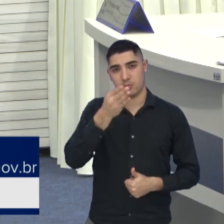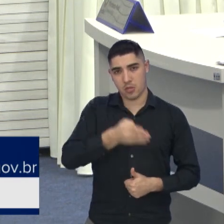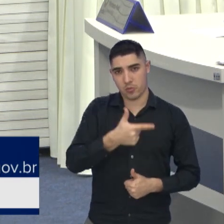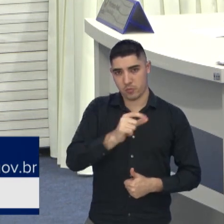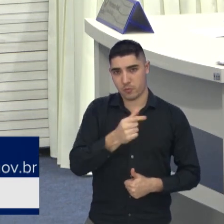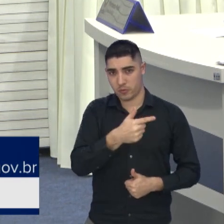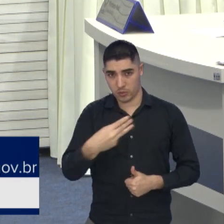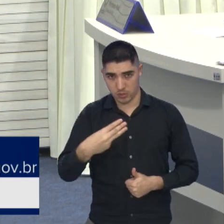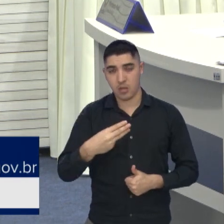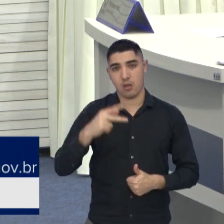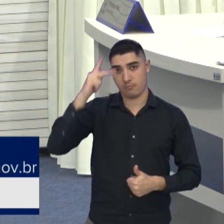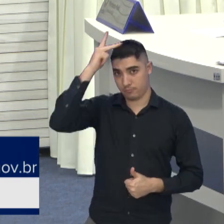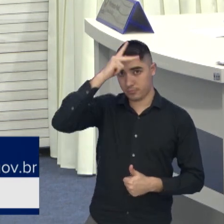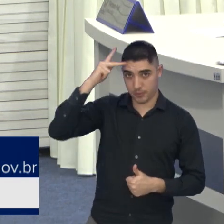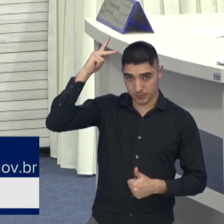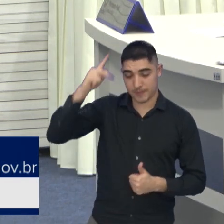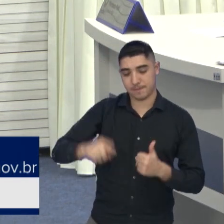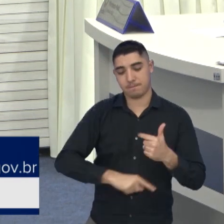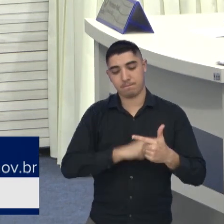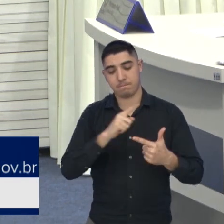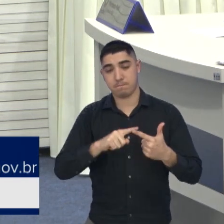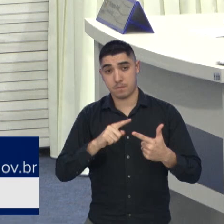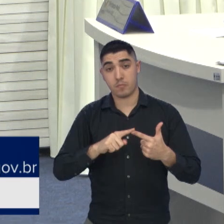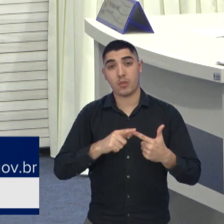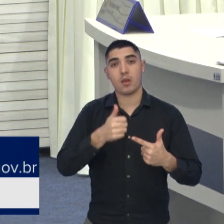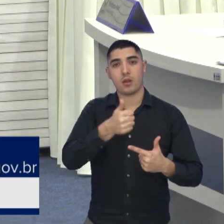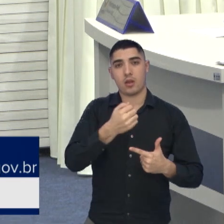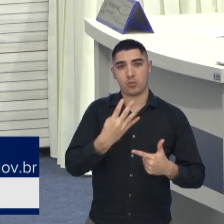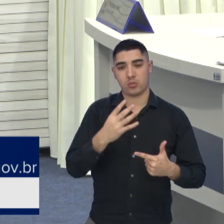Fernando Petit. Processo